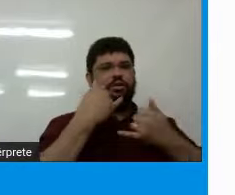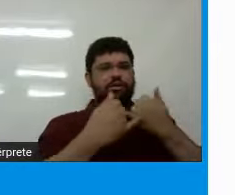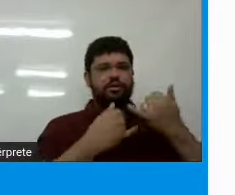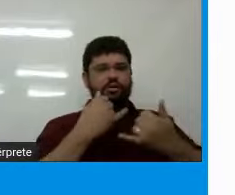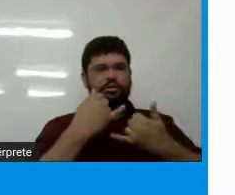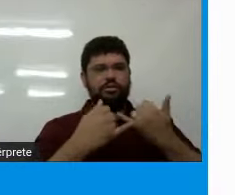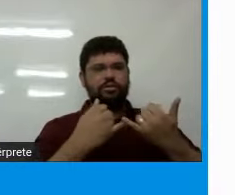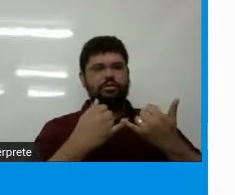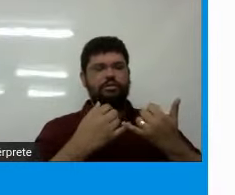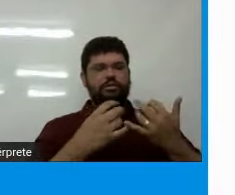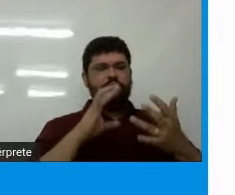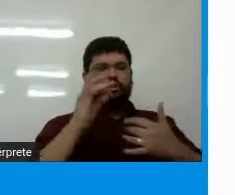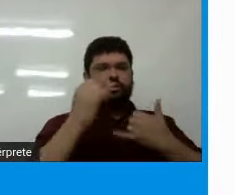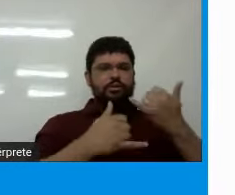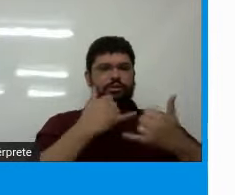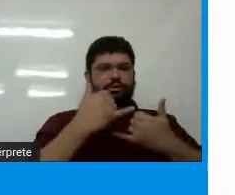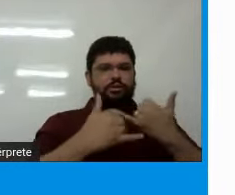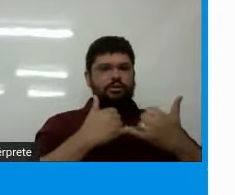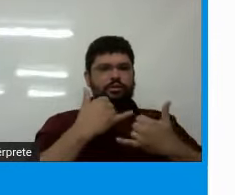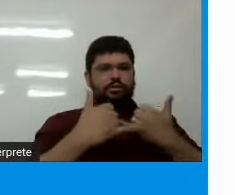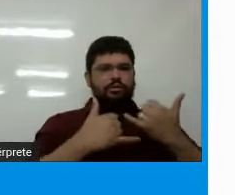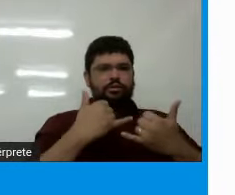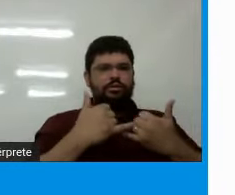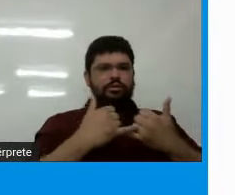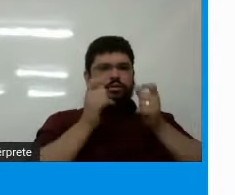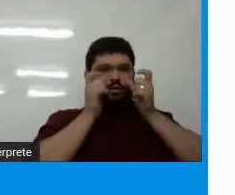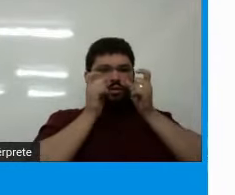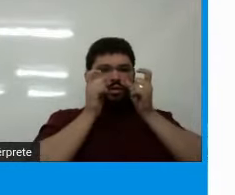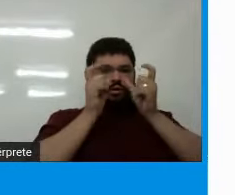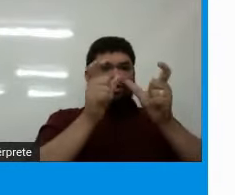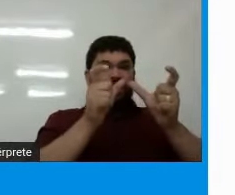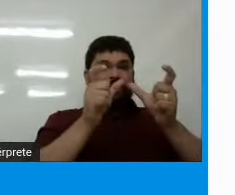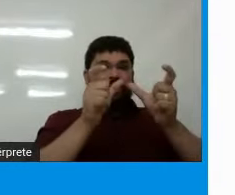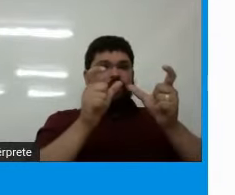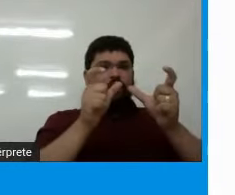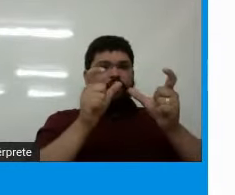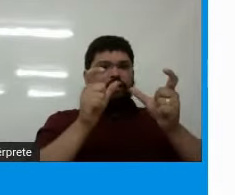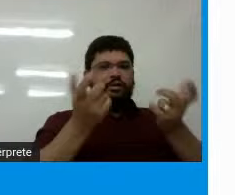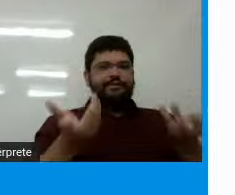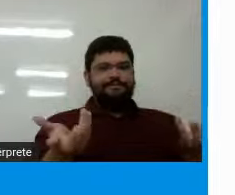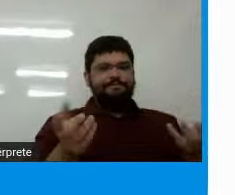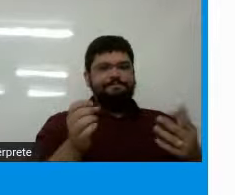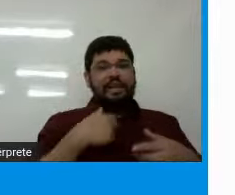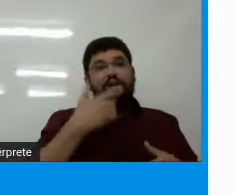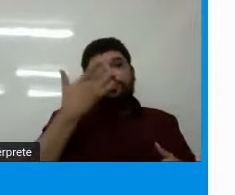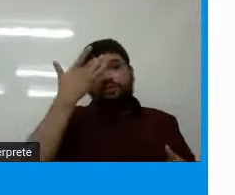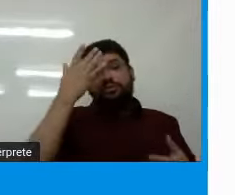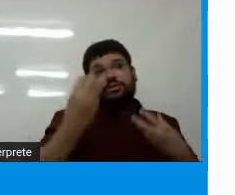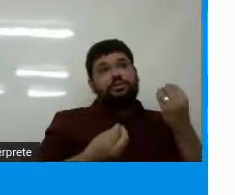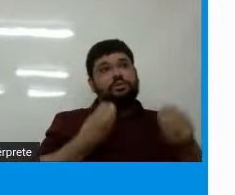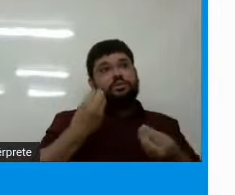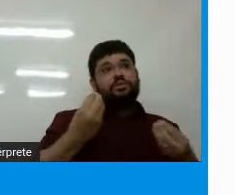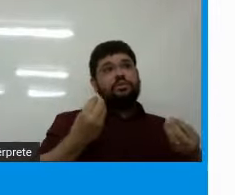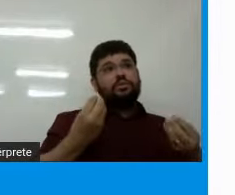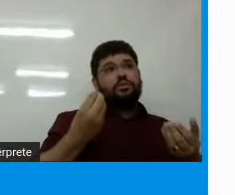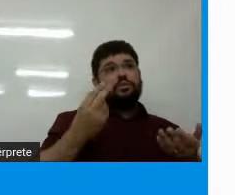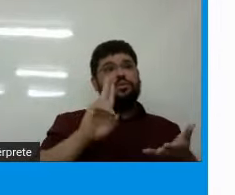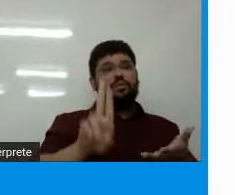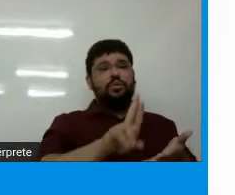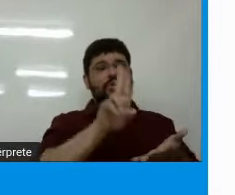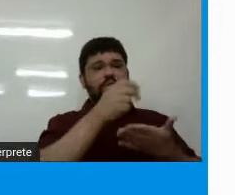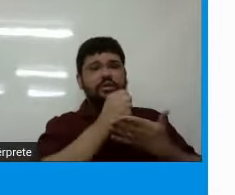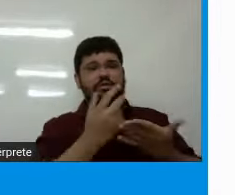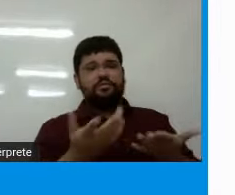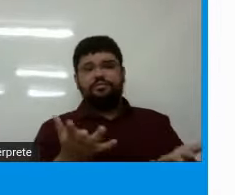O jogo, né, o game, ele chama mais a atenção do aluno. Ah, mas Chico, eu não sei como é que eu configuro o jogo, como é que eu faço.